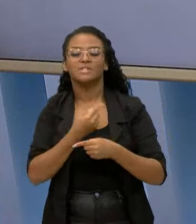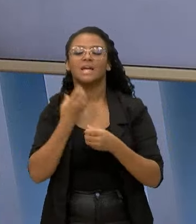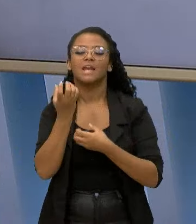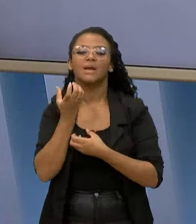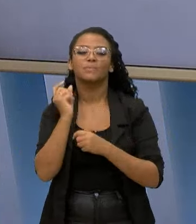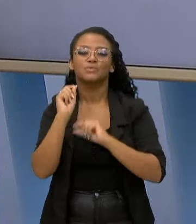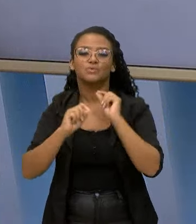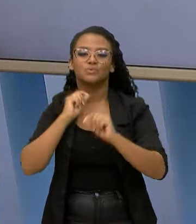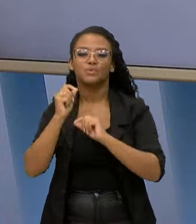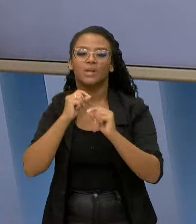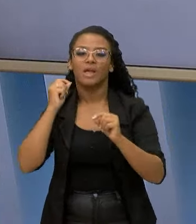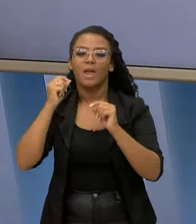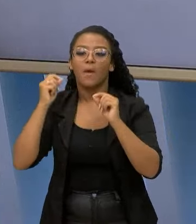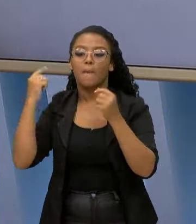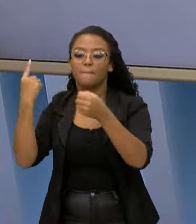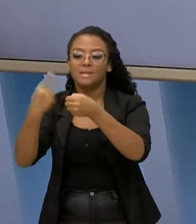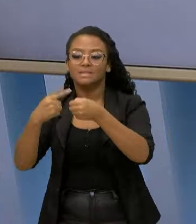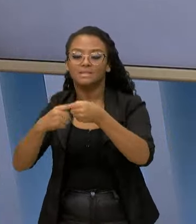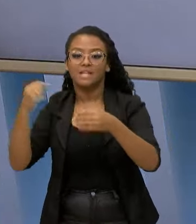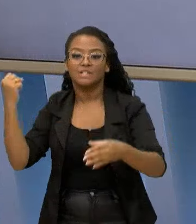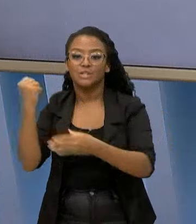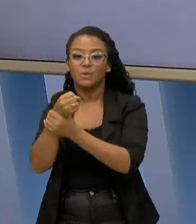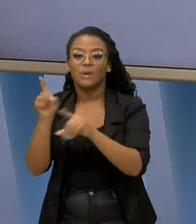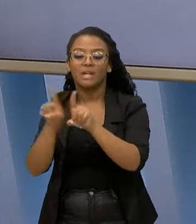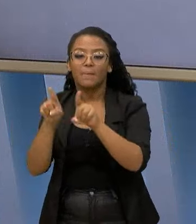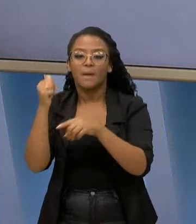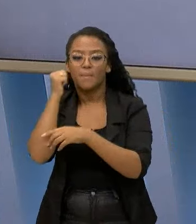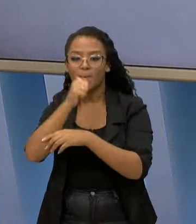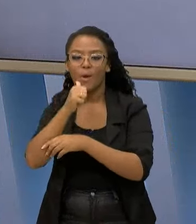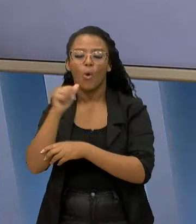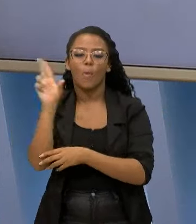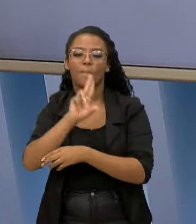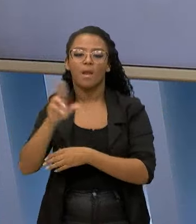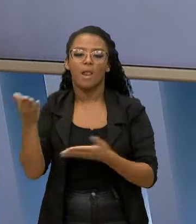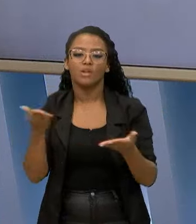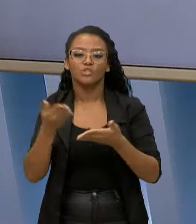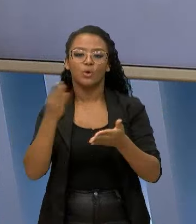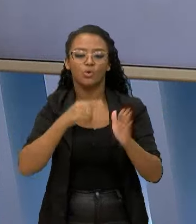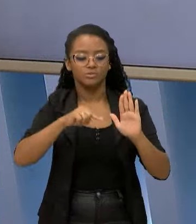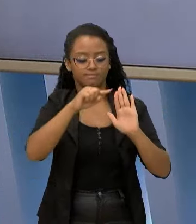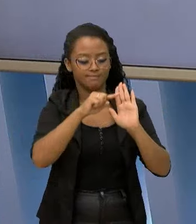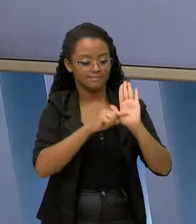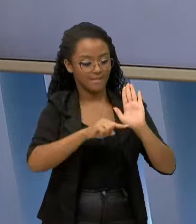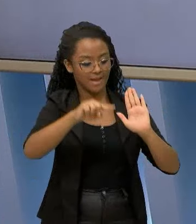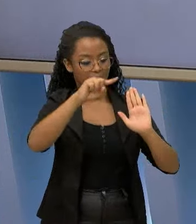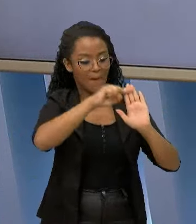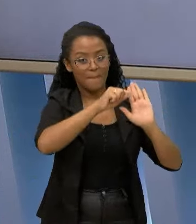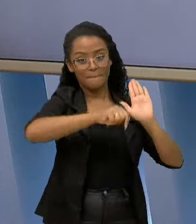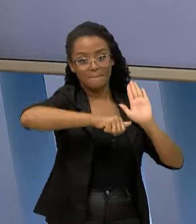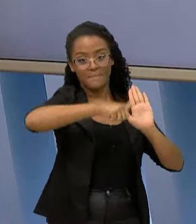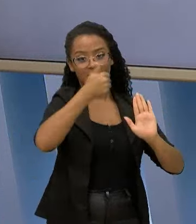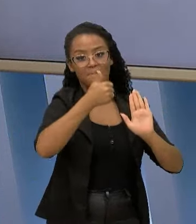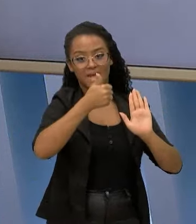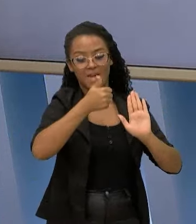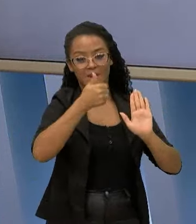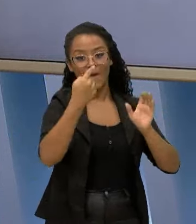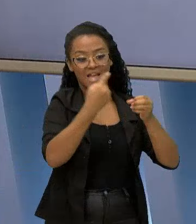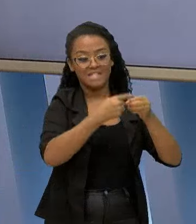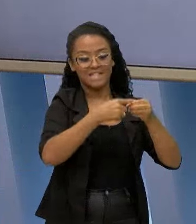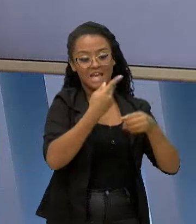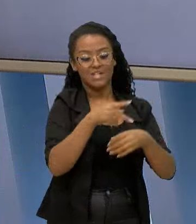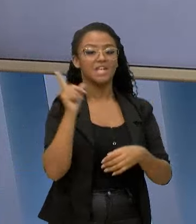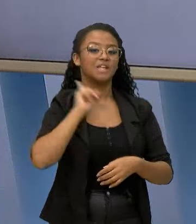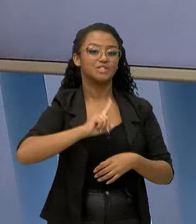segura para as mulheres. Uberlândia hoje está em primeiro lugar em Minas Gerais como a cidade de Minas que mais